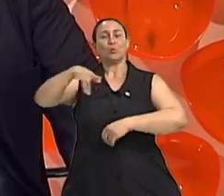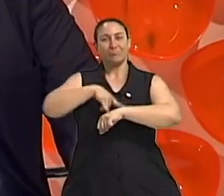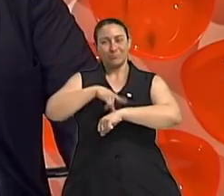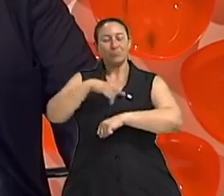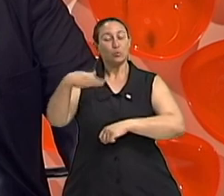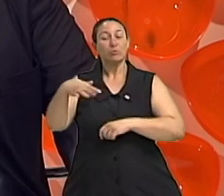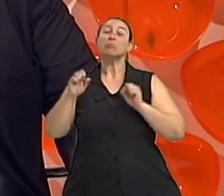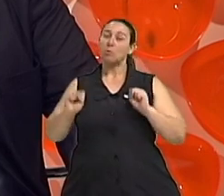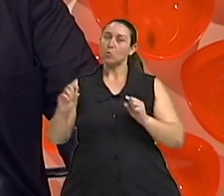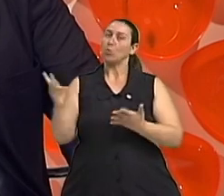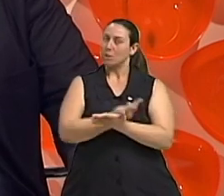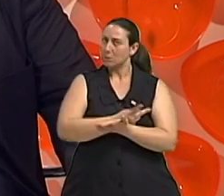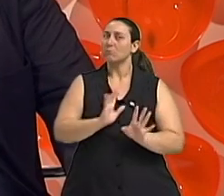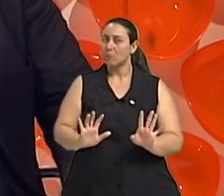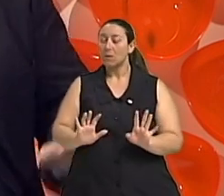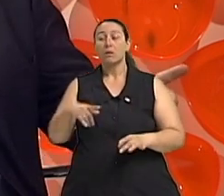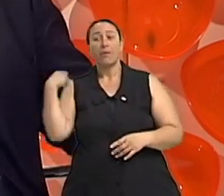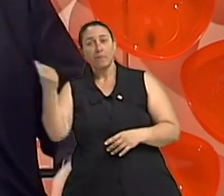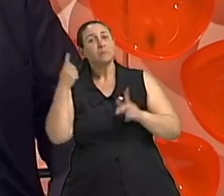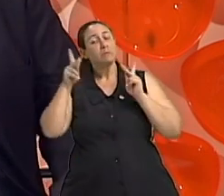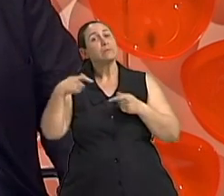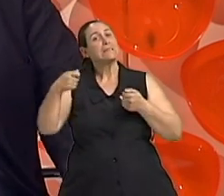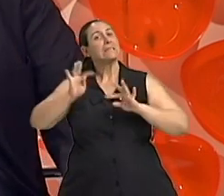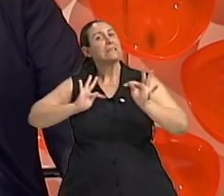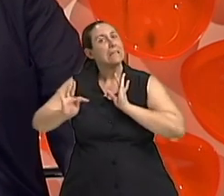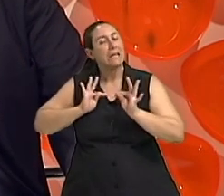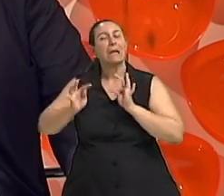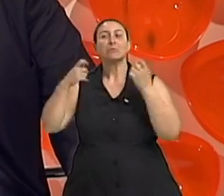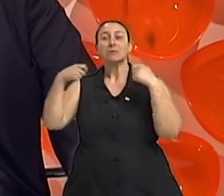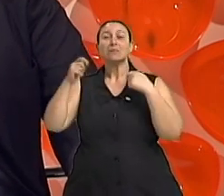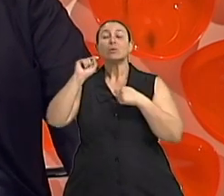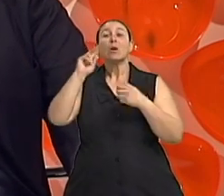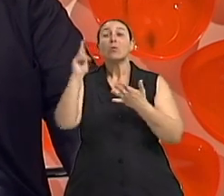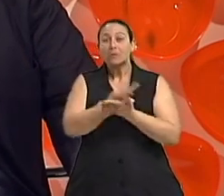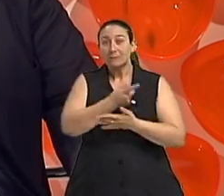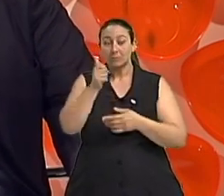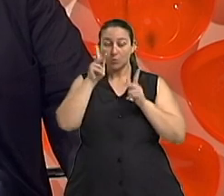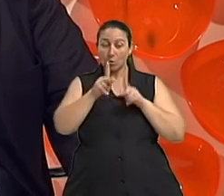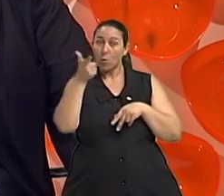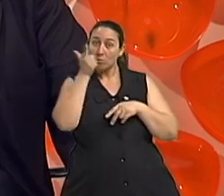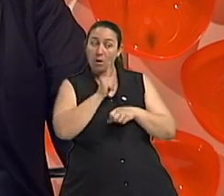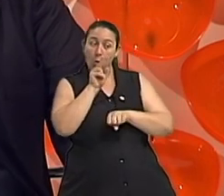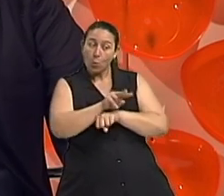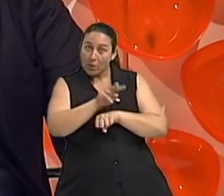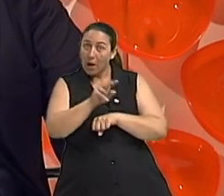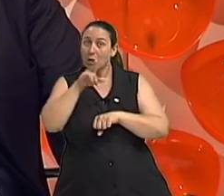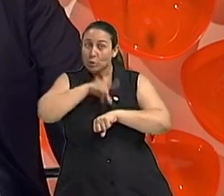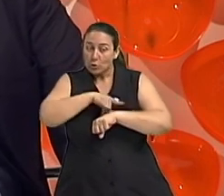ter incontinência urinária tratando a infecção urinária ela resolve ela resolve imediatamente aquela